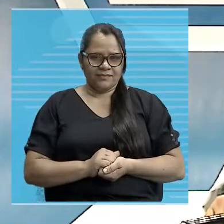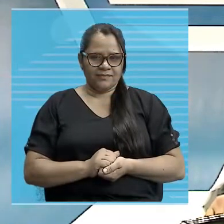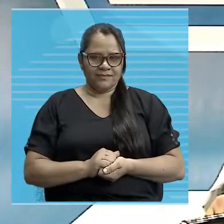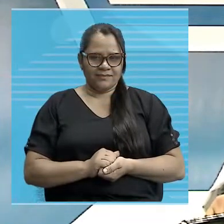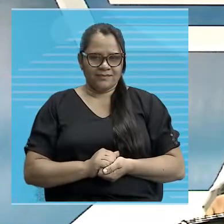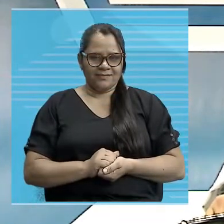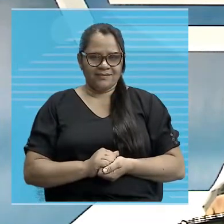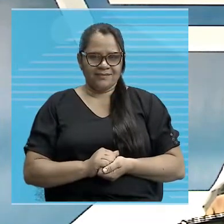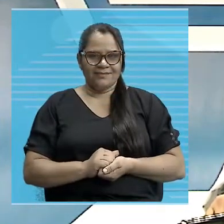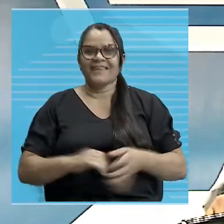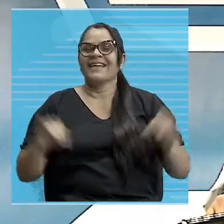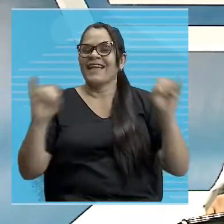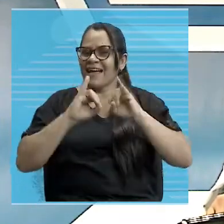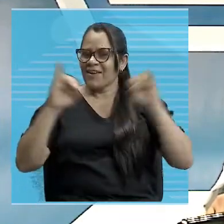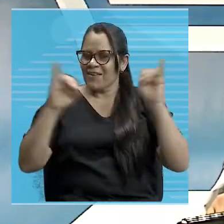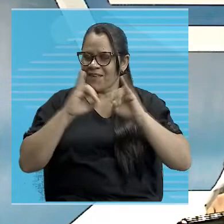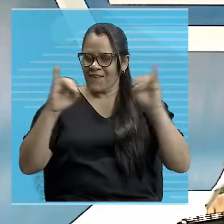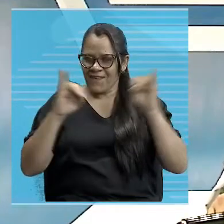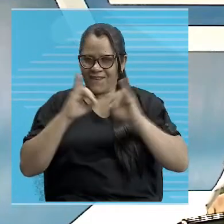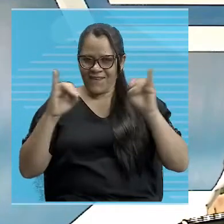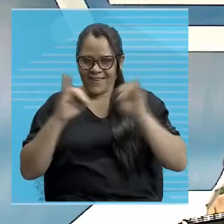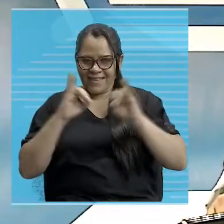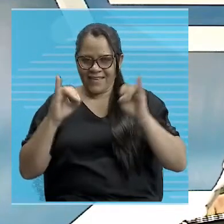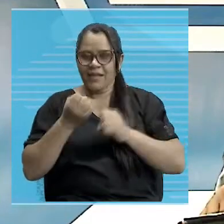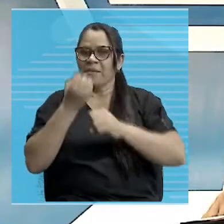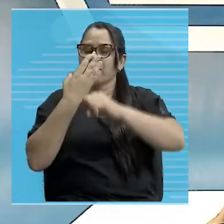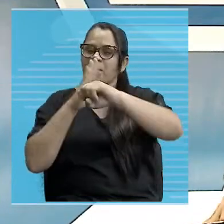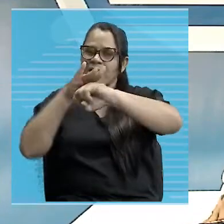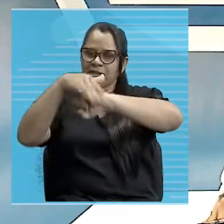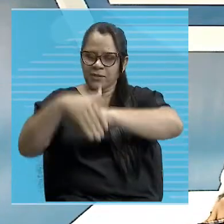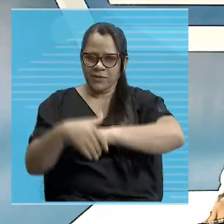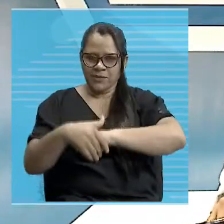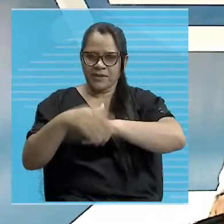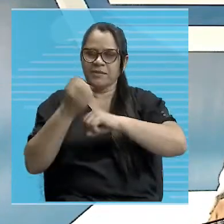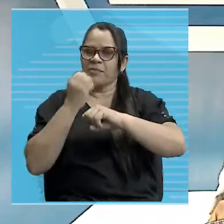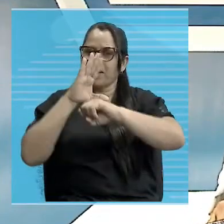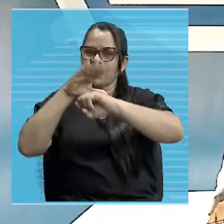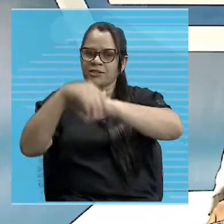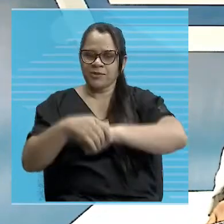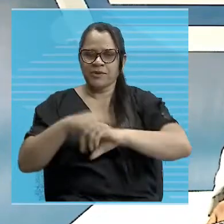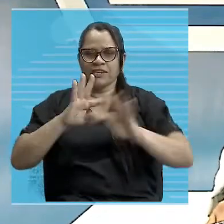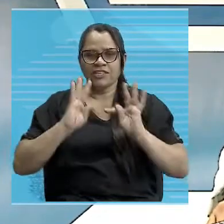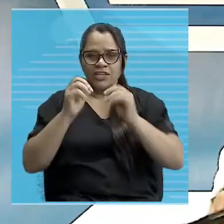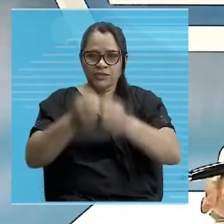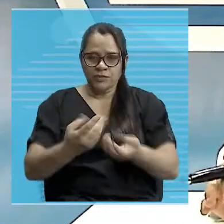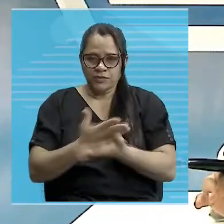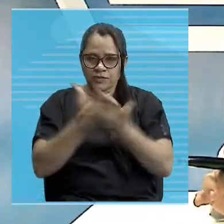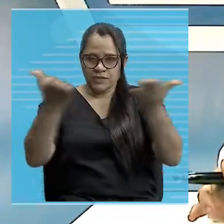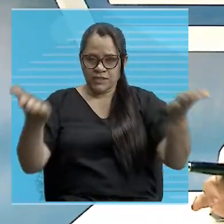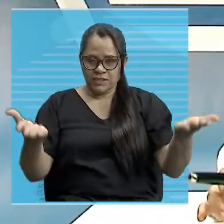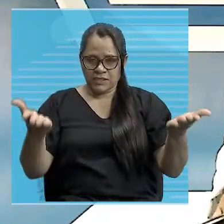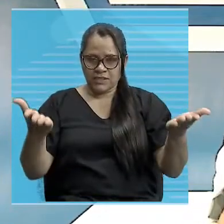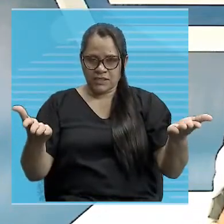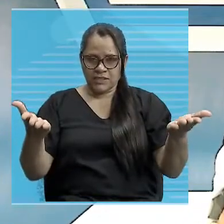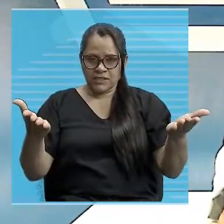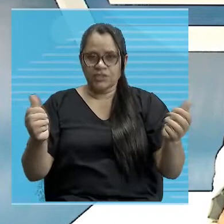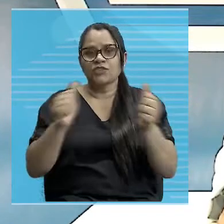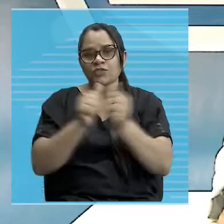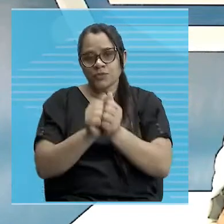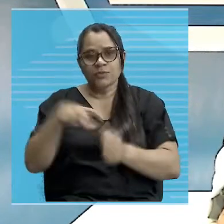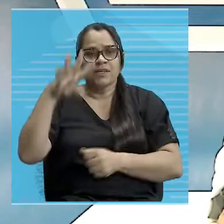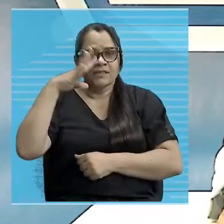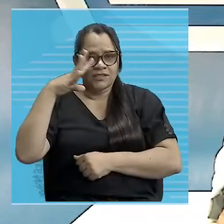Isso aí, galera! Boa noite a todos que estão aí